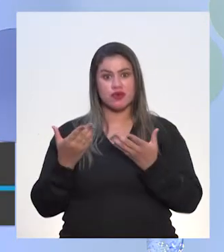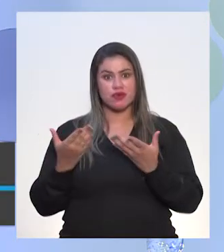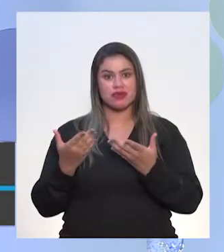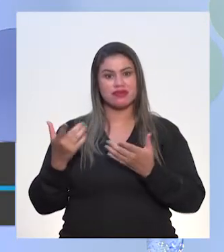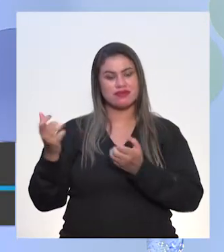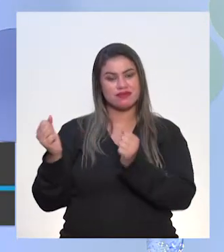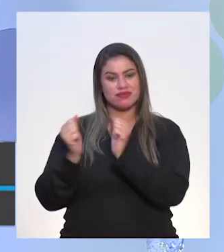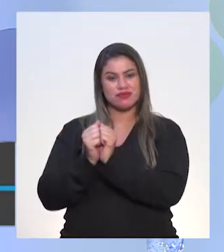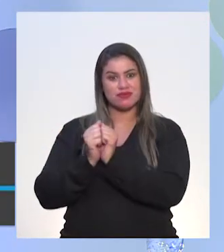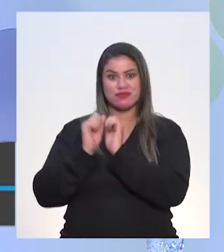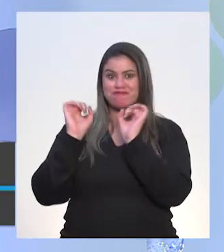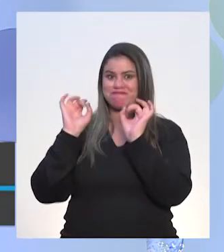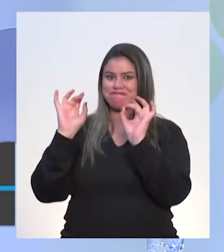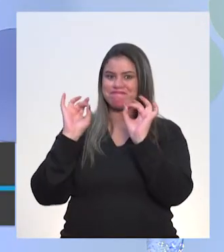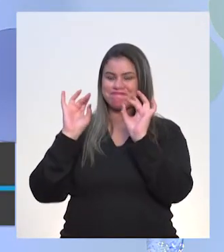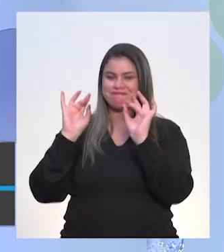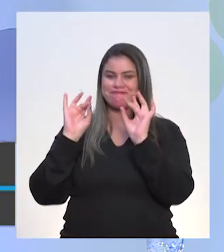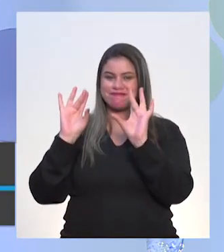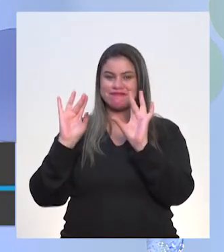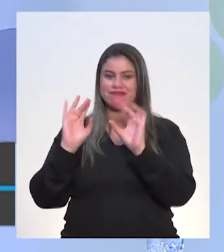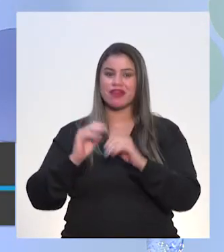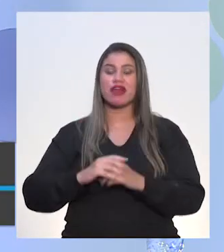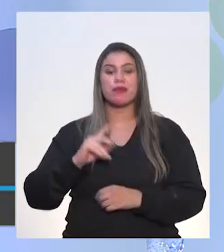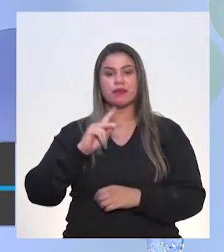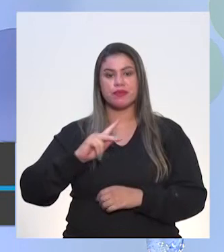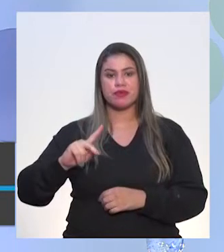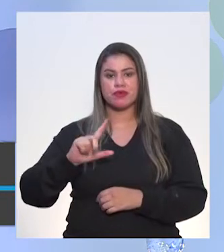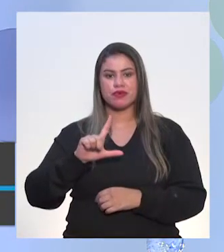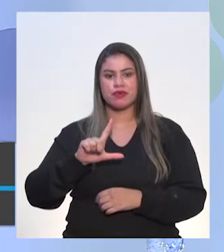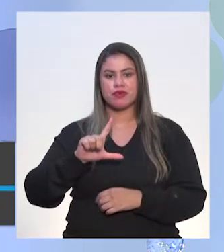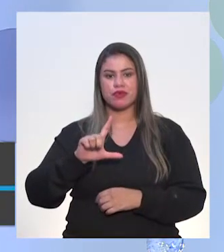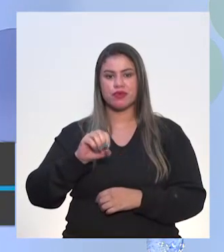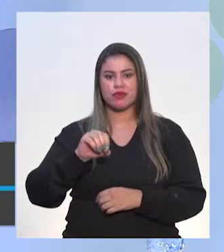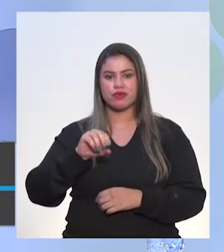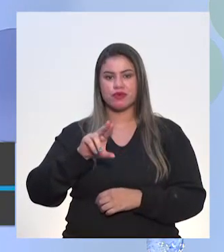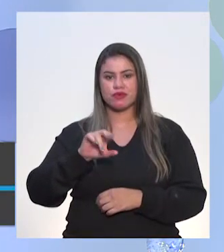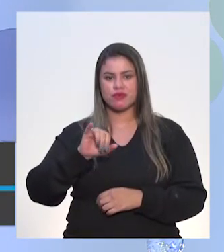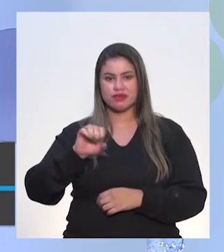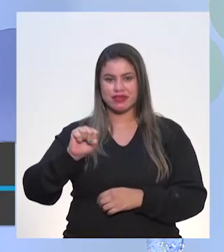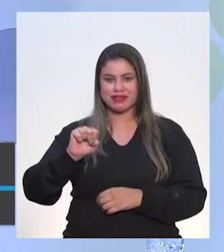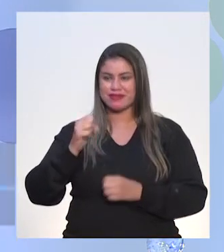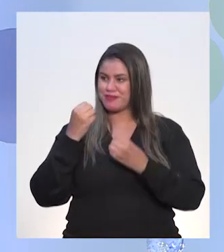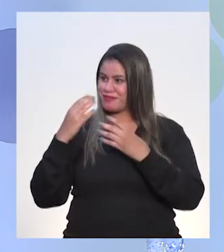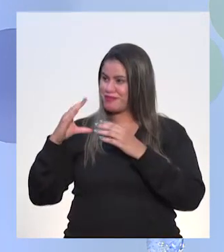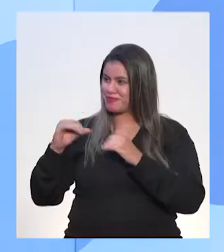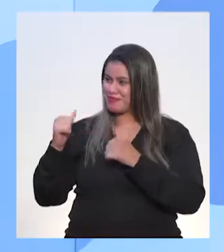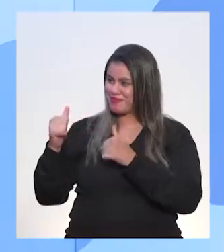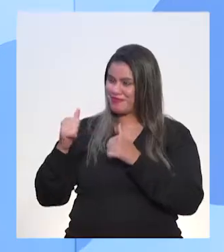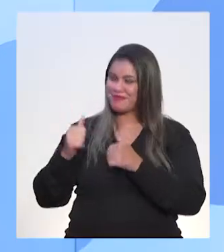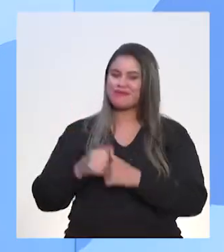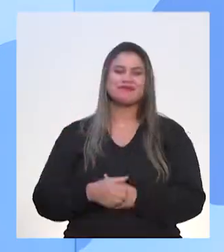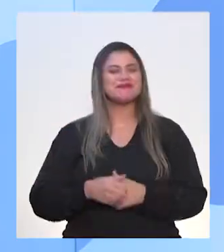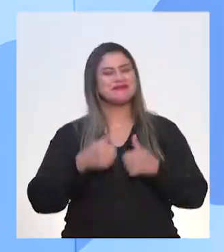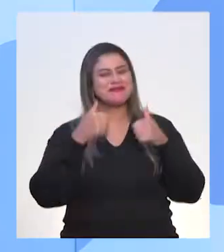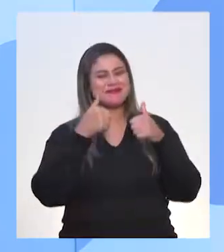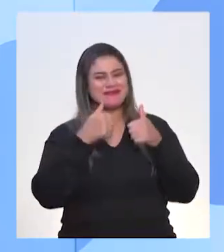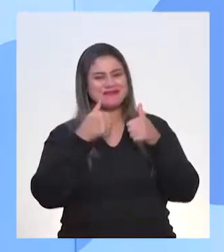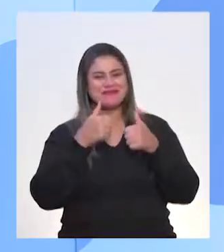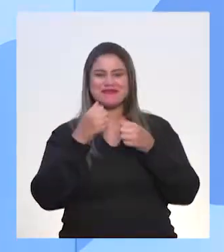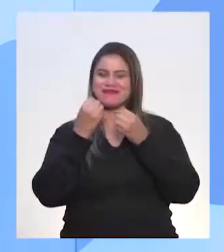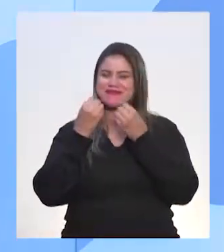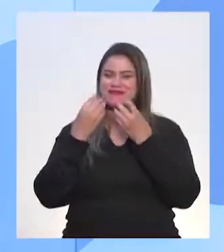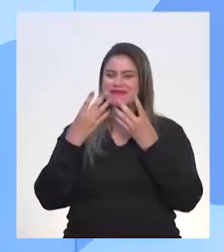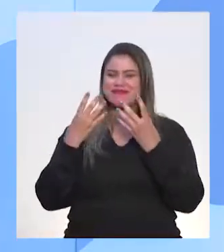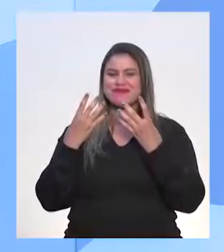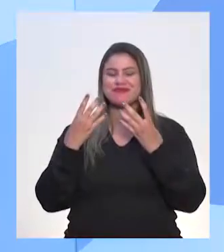participação é que muito muito especial que a professora Luize boa noite tudo bem tudo bem Holanda o líquido